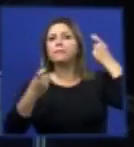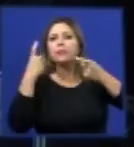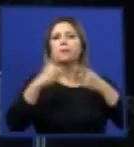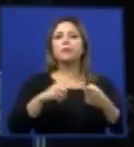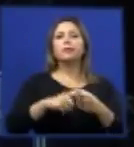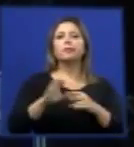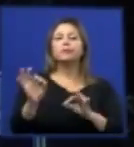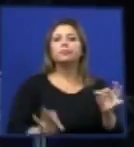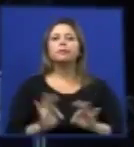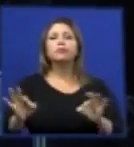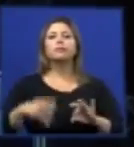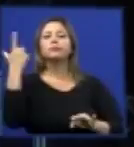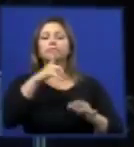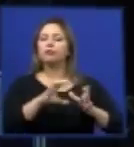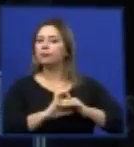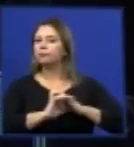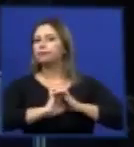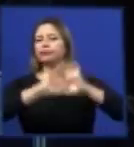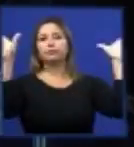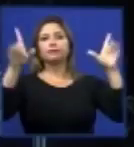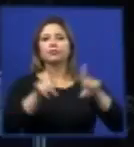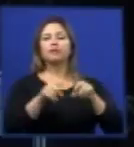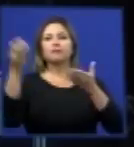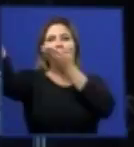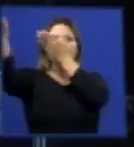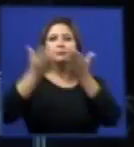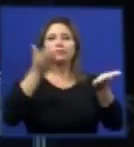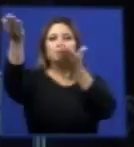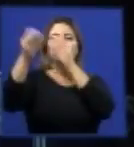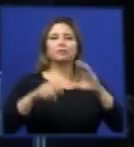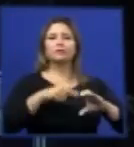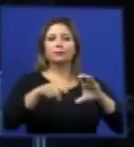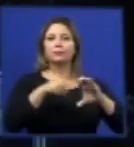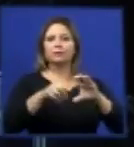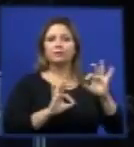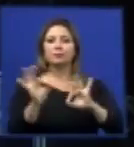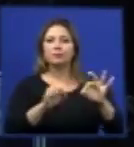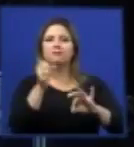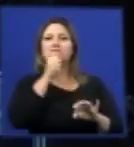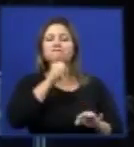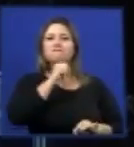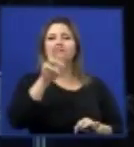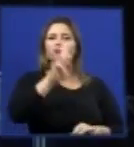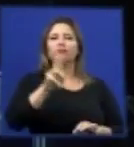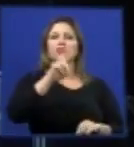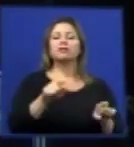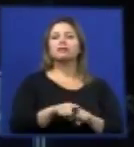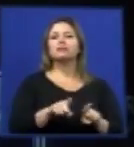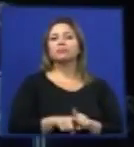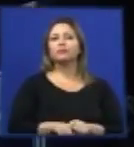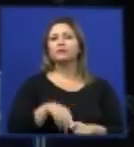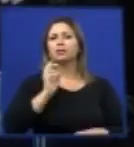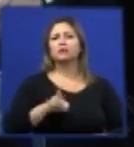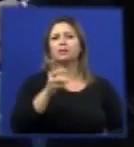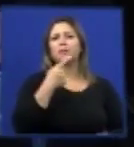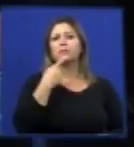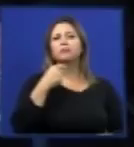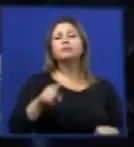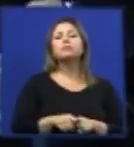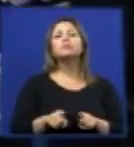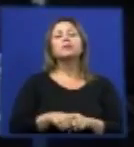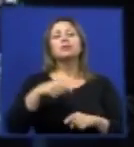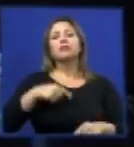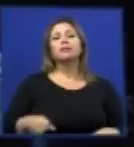liminares hoje possa inclusive reabrir mercados como é o caso das exportações norte-americanas destinando o valor muito maior